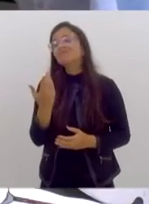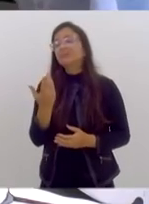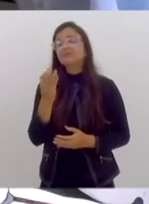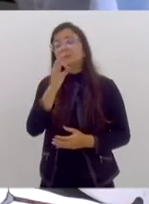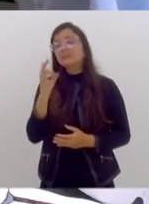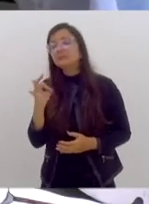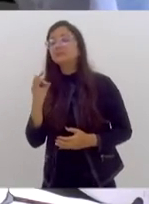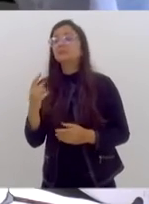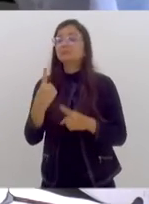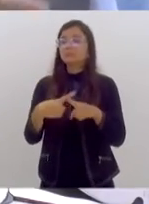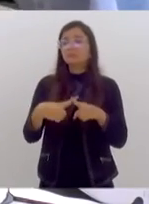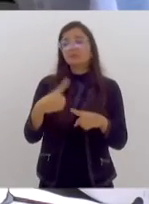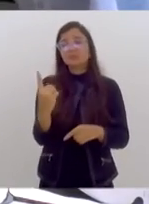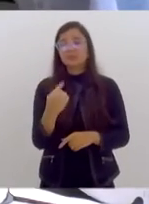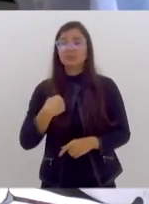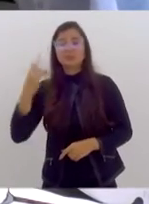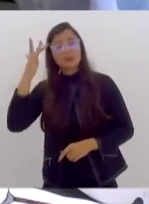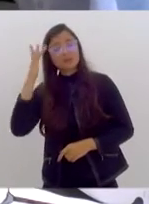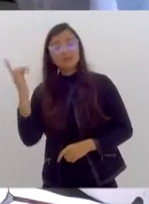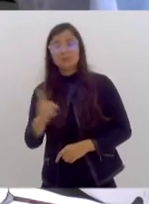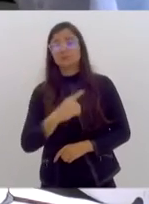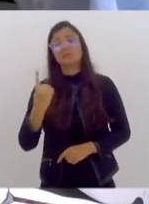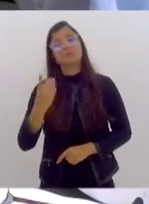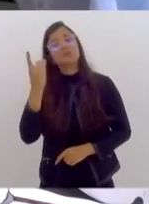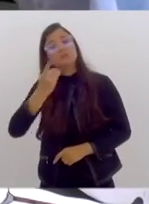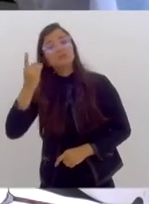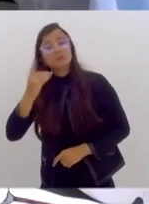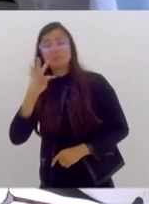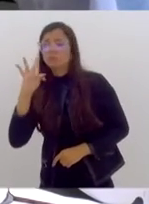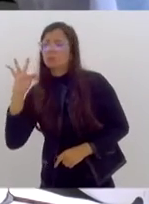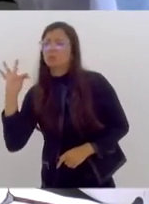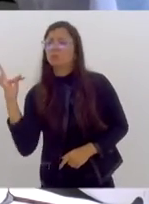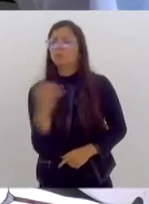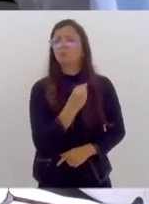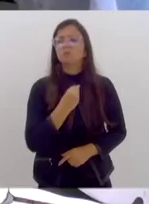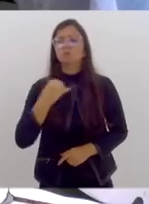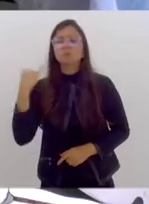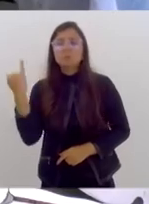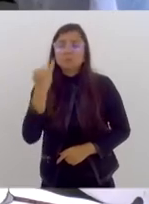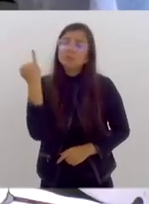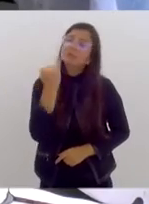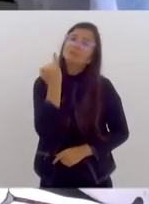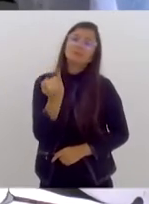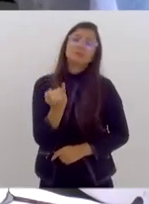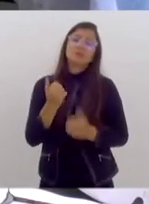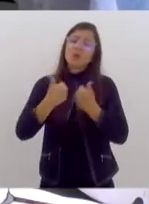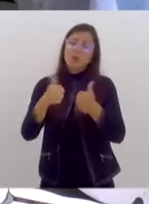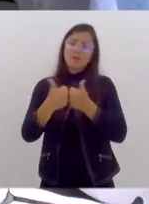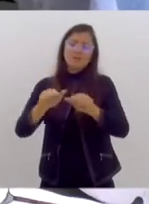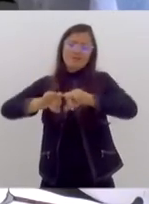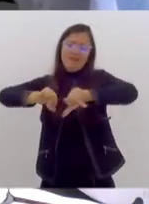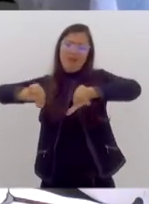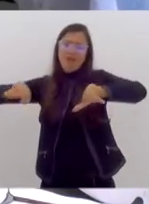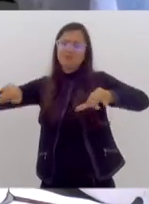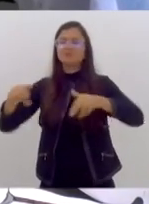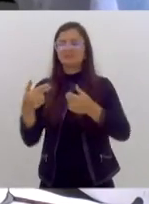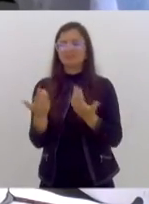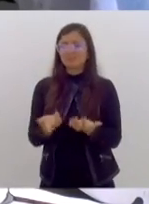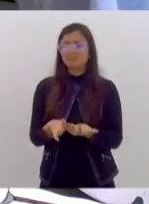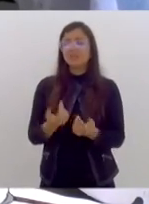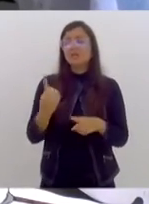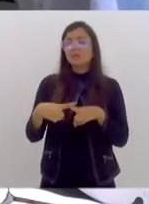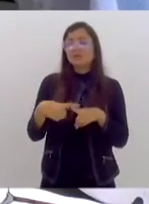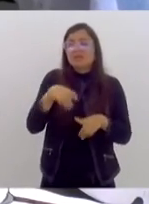acho né para todos os deputados é importante a questão do transporte mesmo que cada um tem a